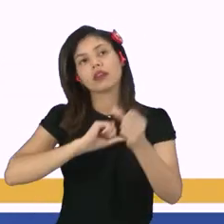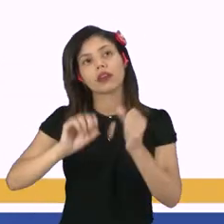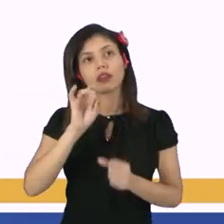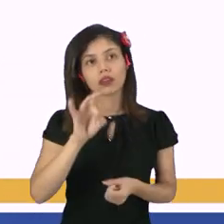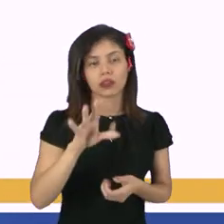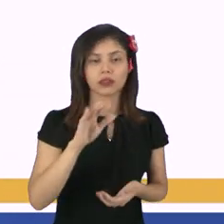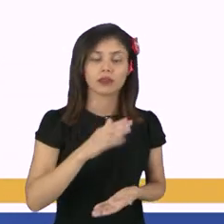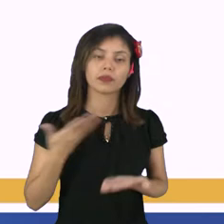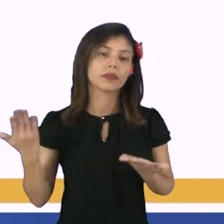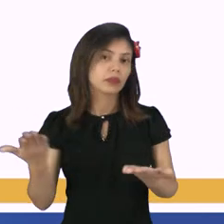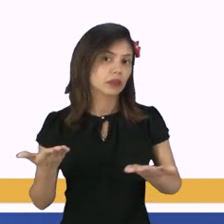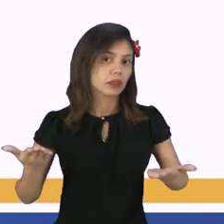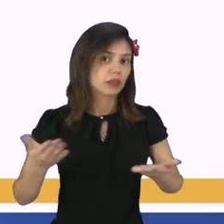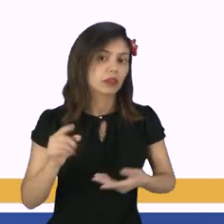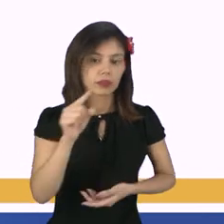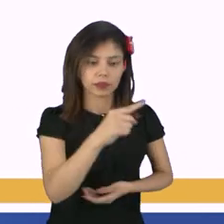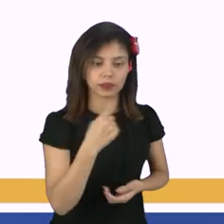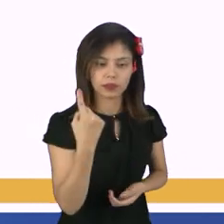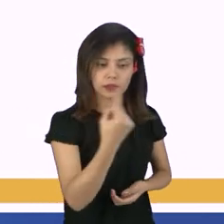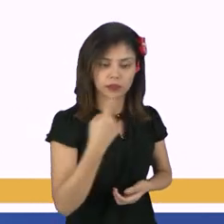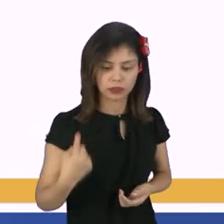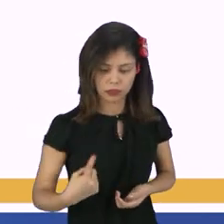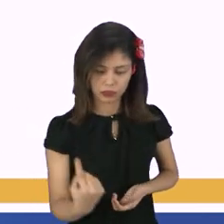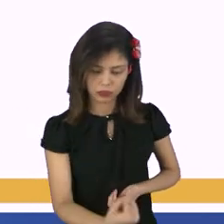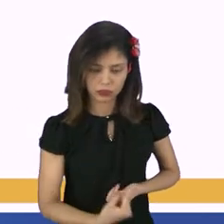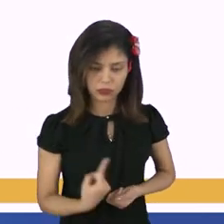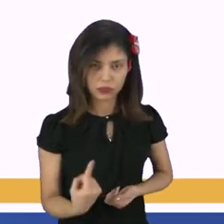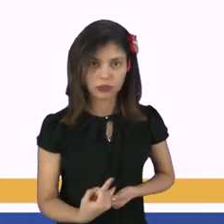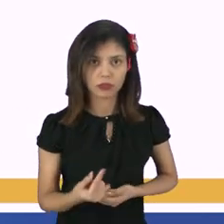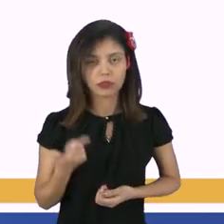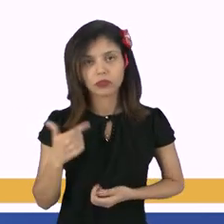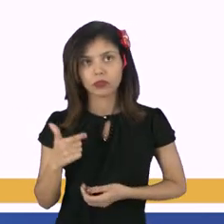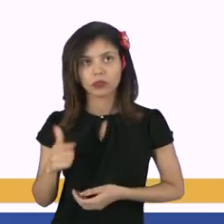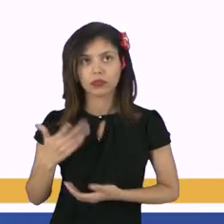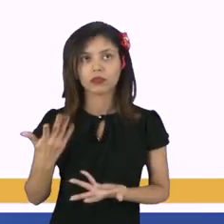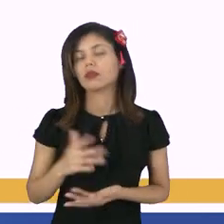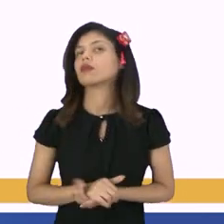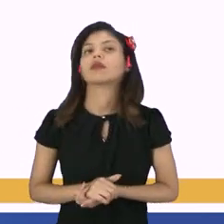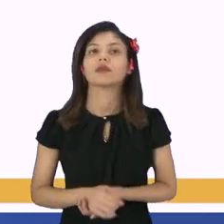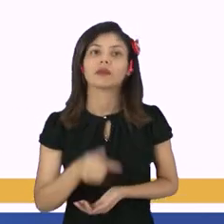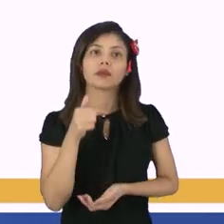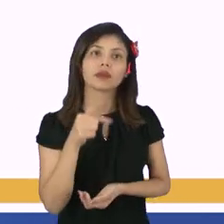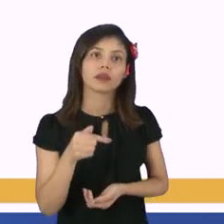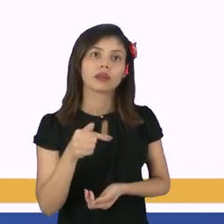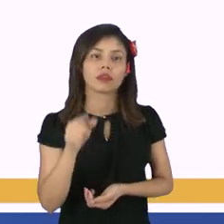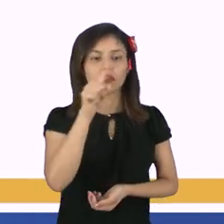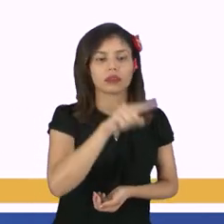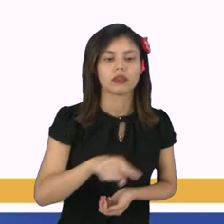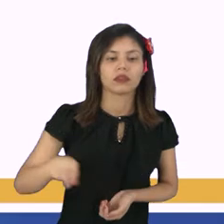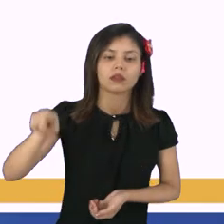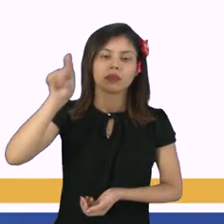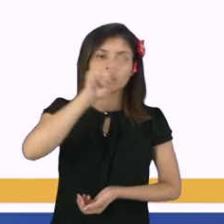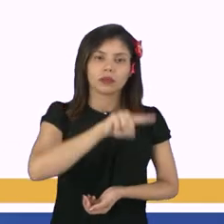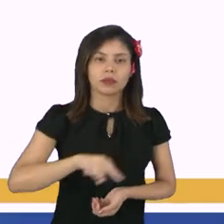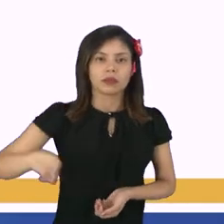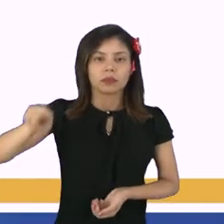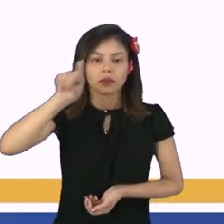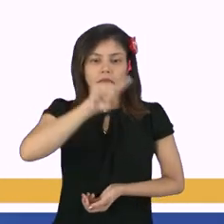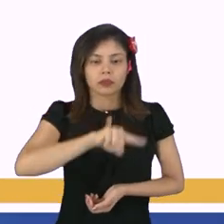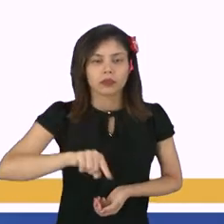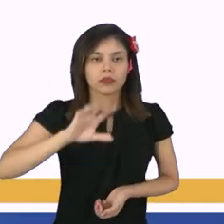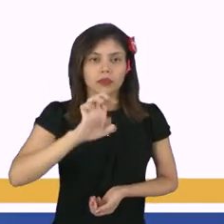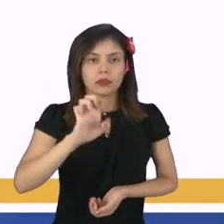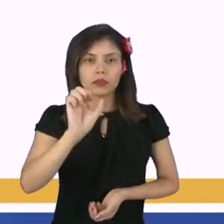só que essas bases são circular o perigo não é polígono 7 nós temos aí né a